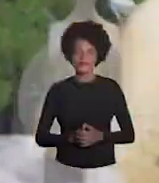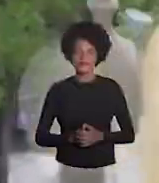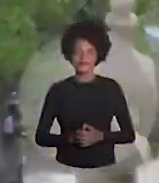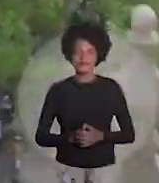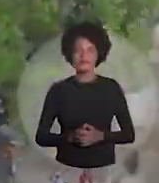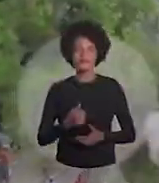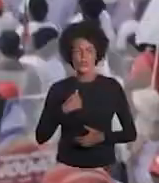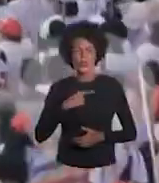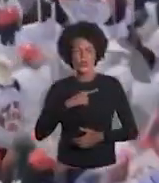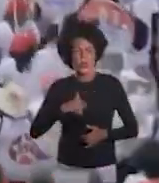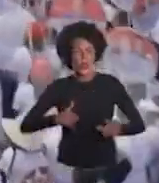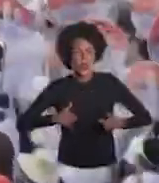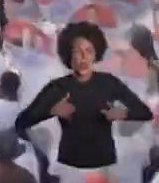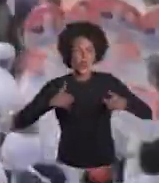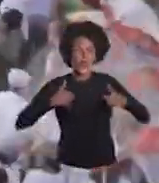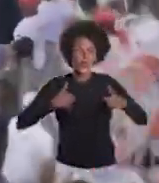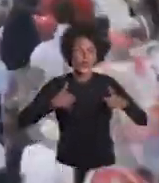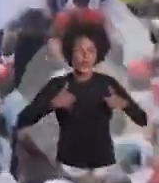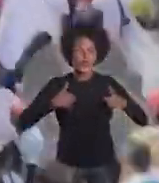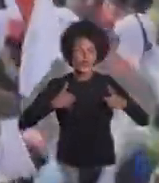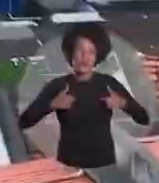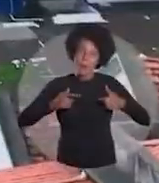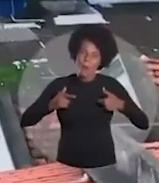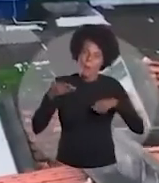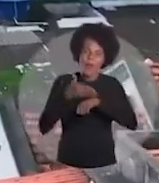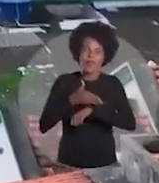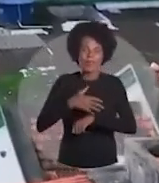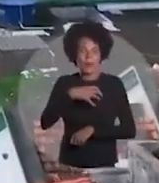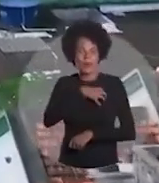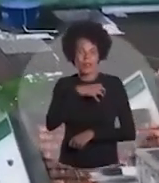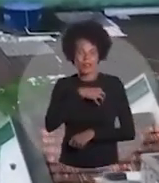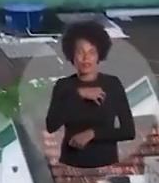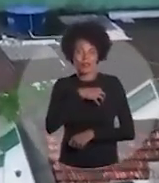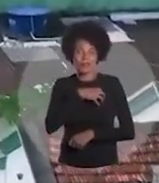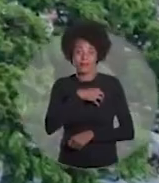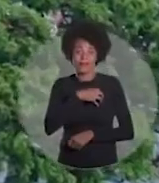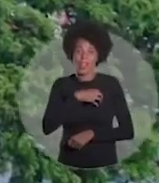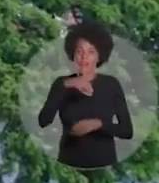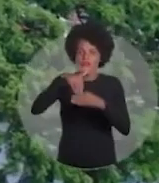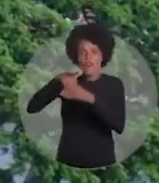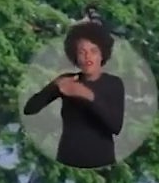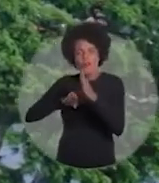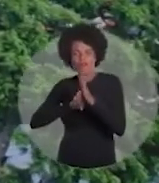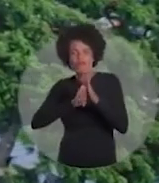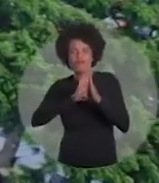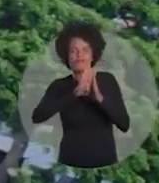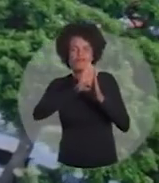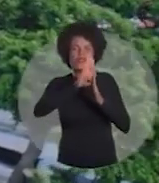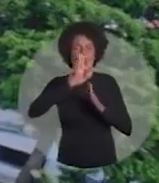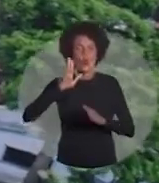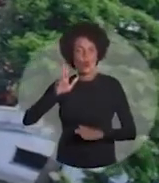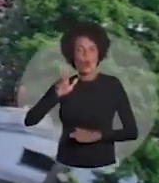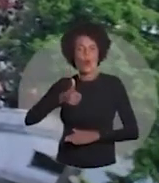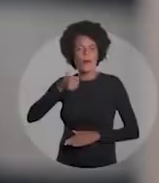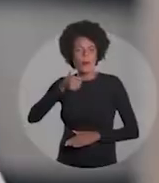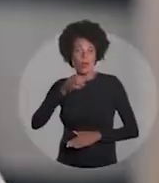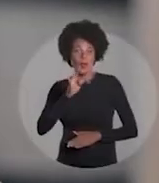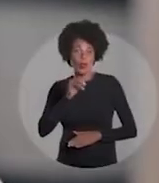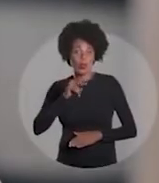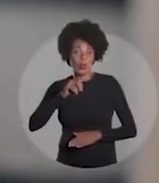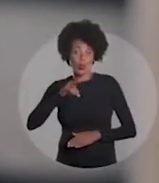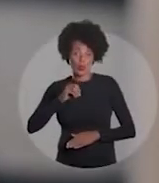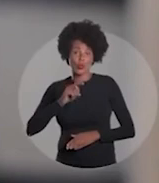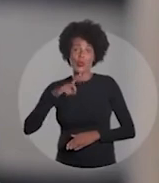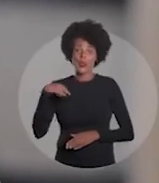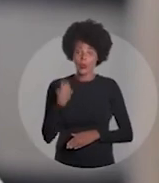Eu tenho muito orgulho de ser parte desta Bahia que deu a maior votação a Lula no primeiro turno.